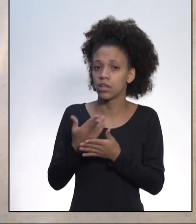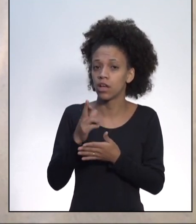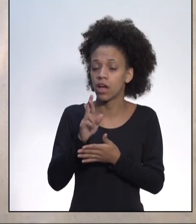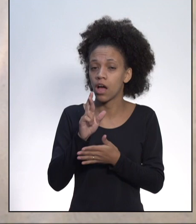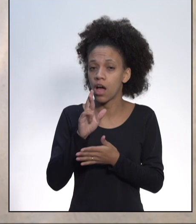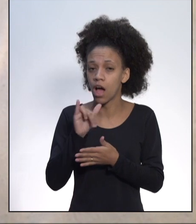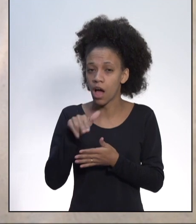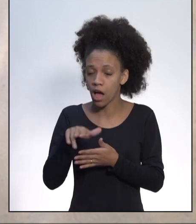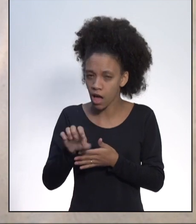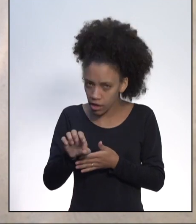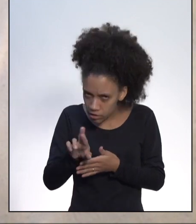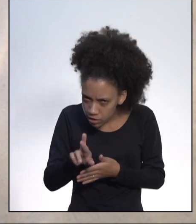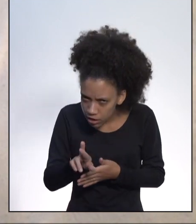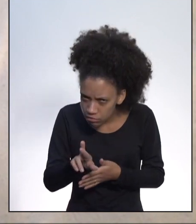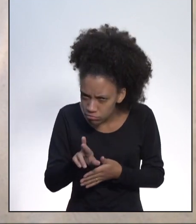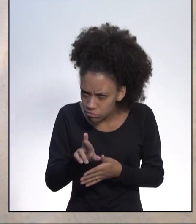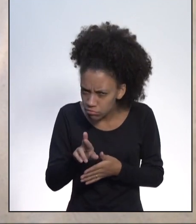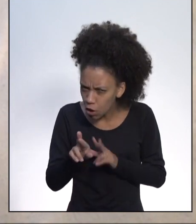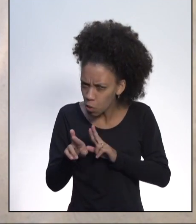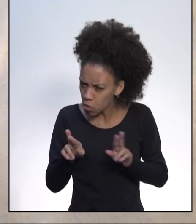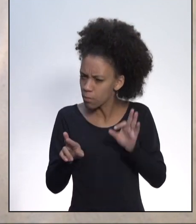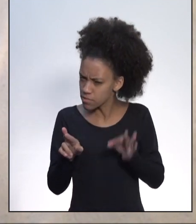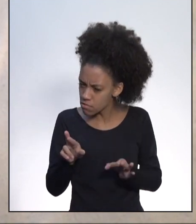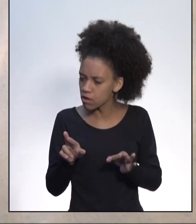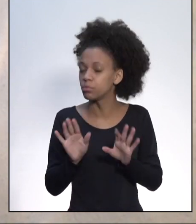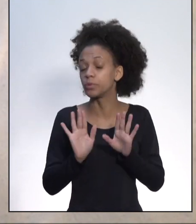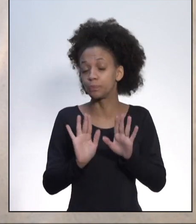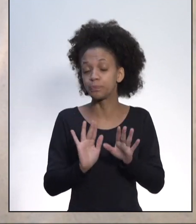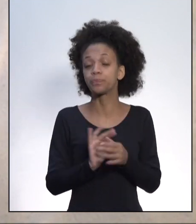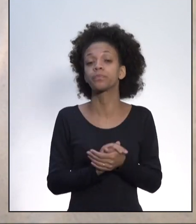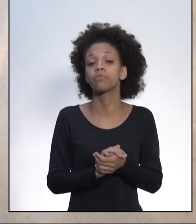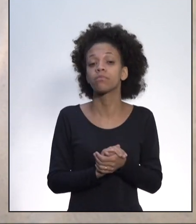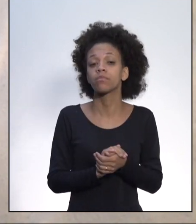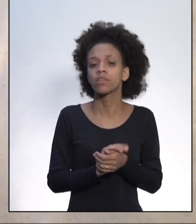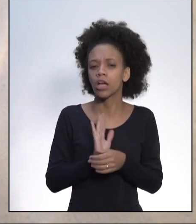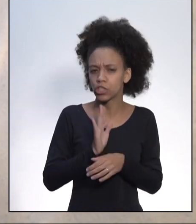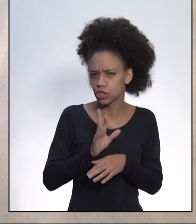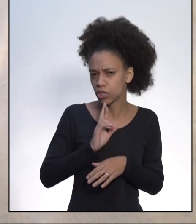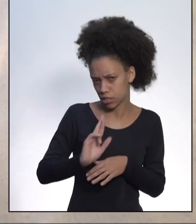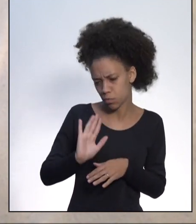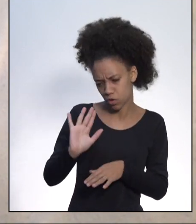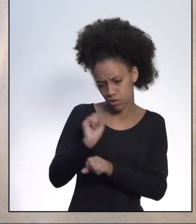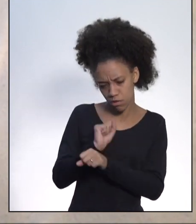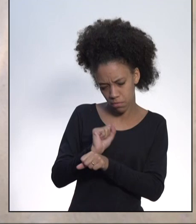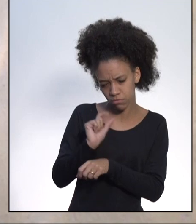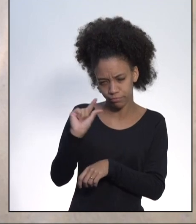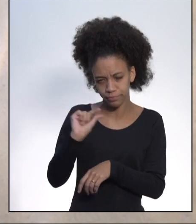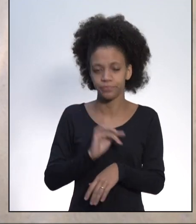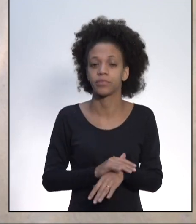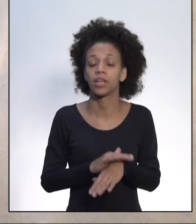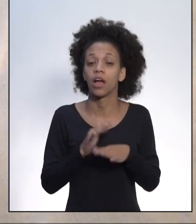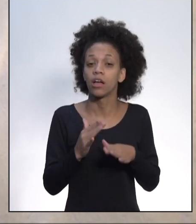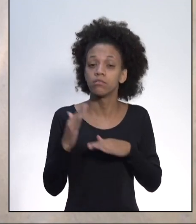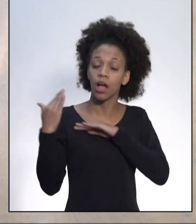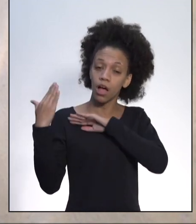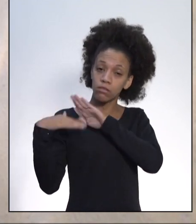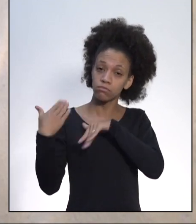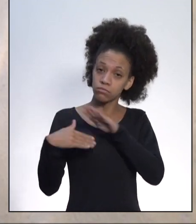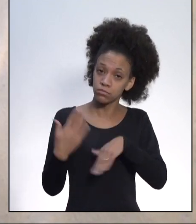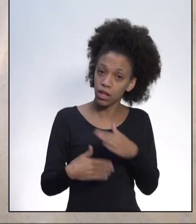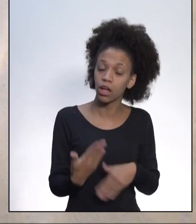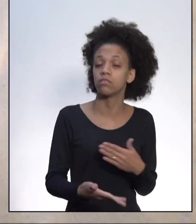Rainer. Acho que eu falei certo, tá? Já eu respondo, Rainer, sua pergunta. Ao longo da